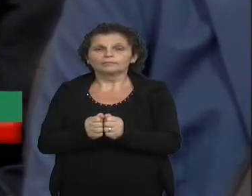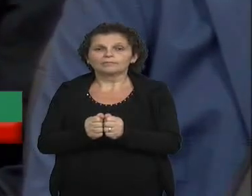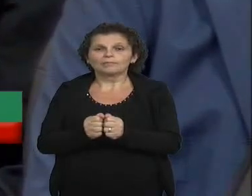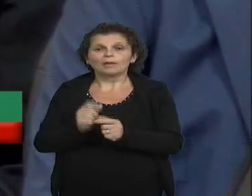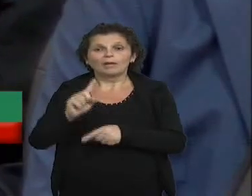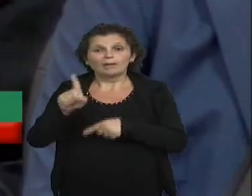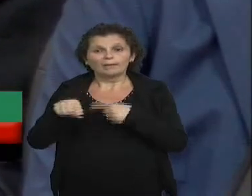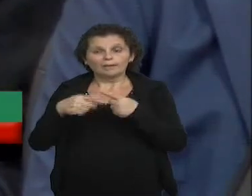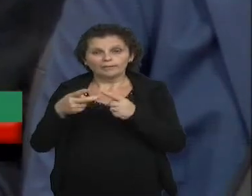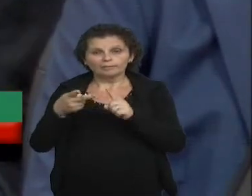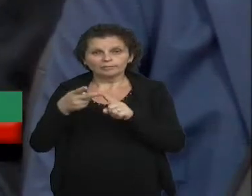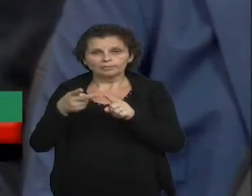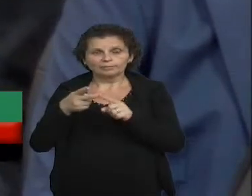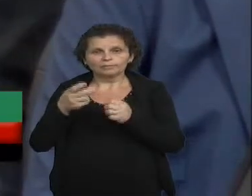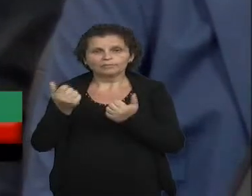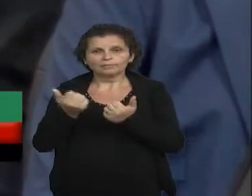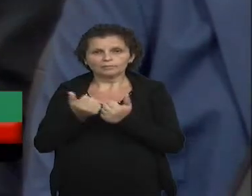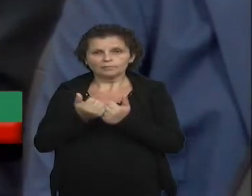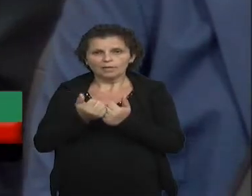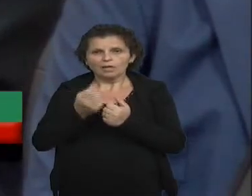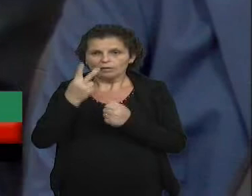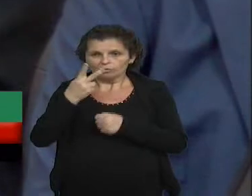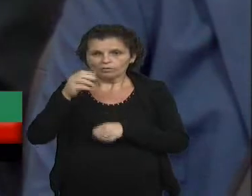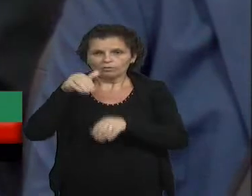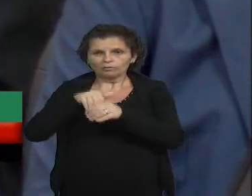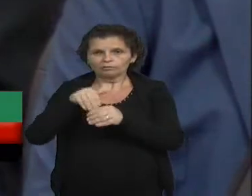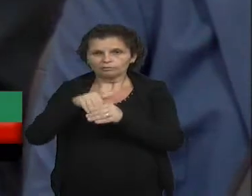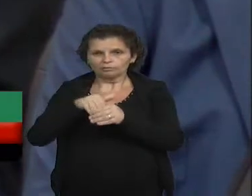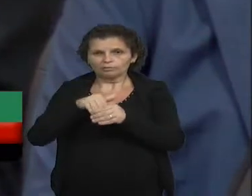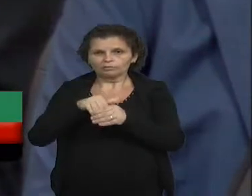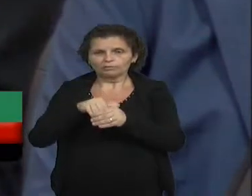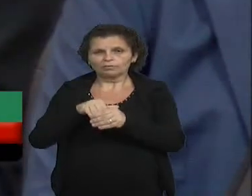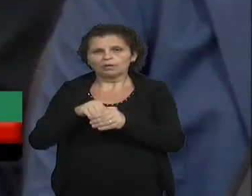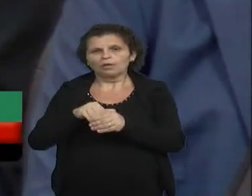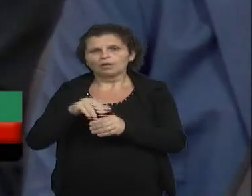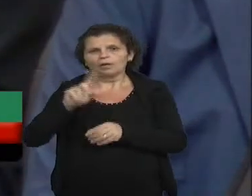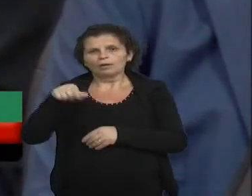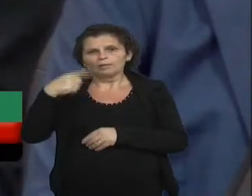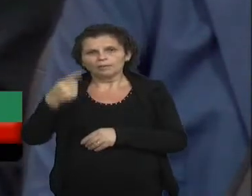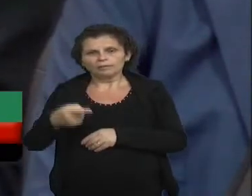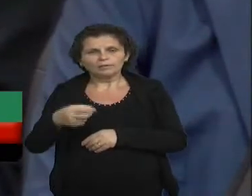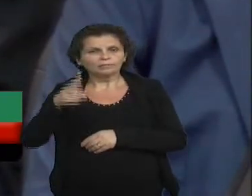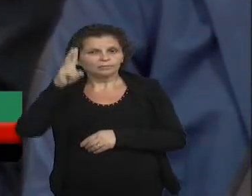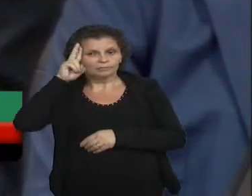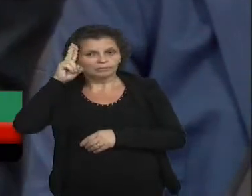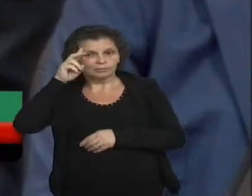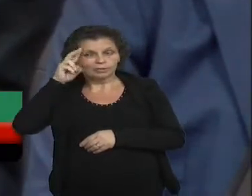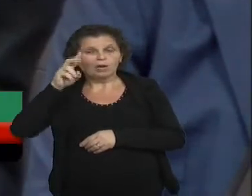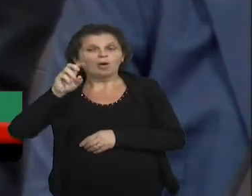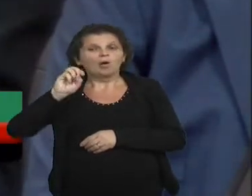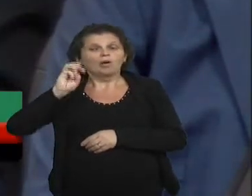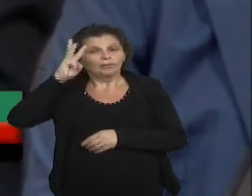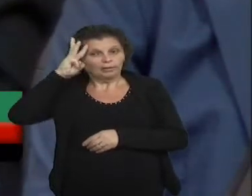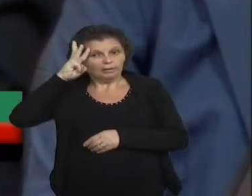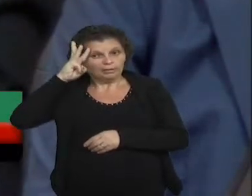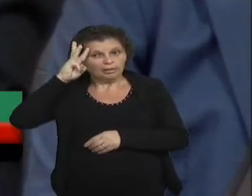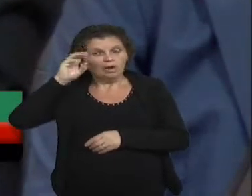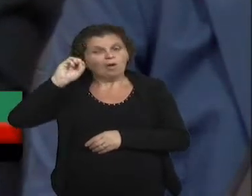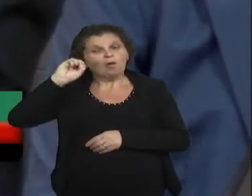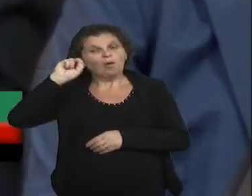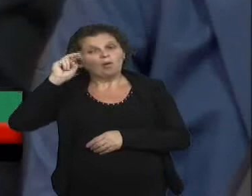Após a segunda votação, provavelmente a segunda votação aconteça na próxima terça, ou,